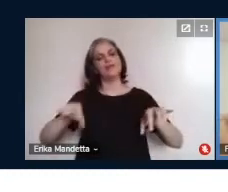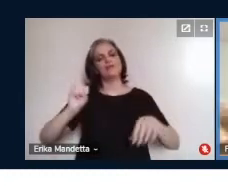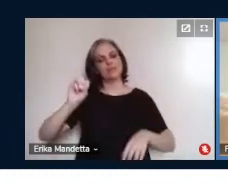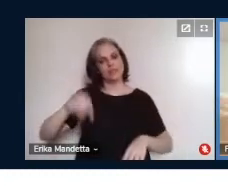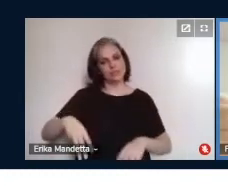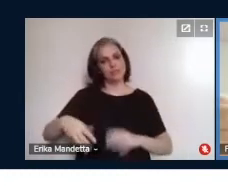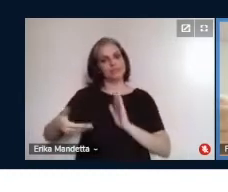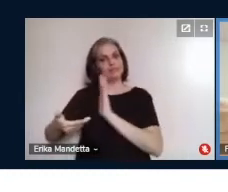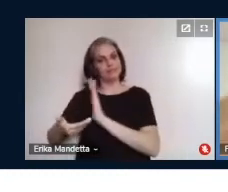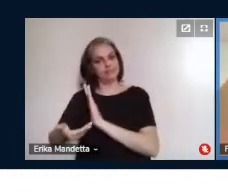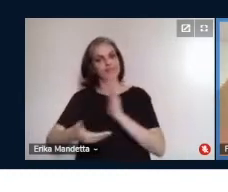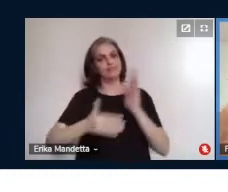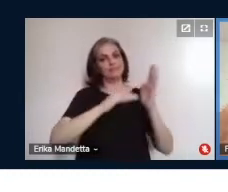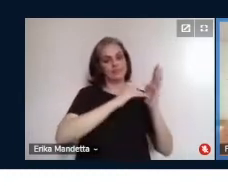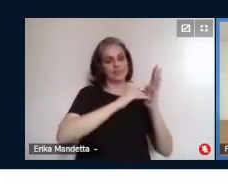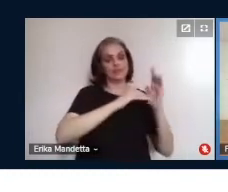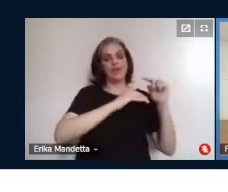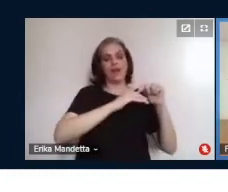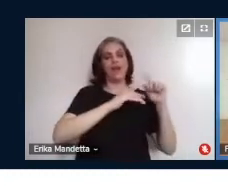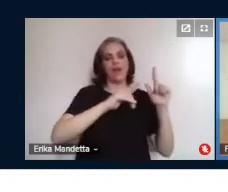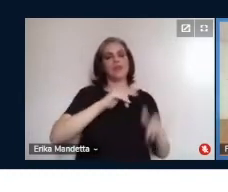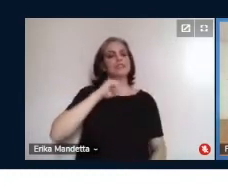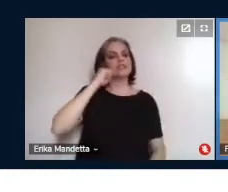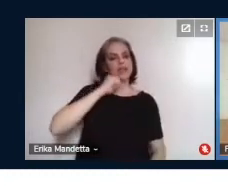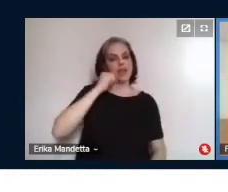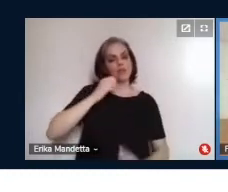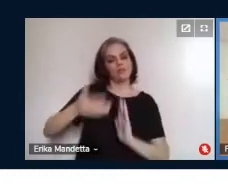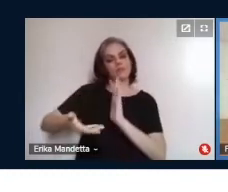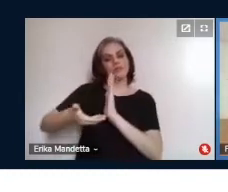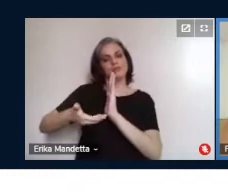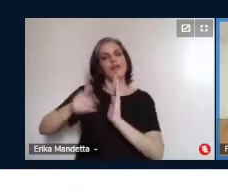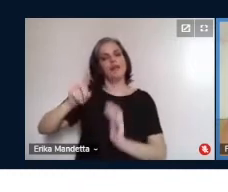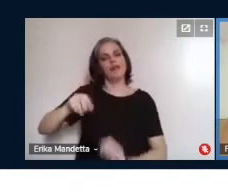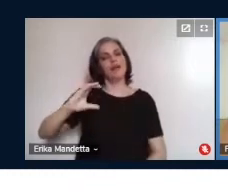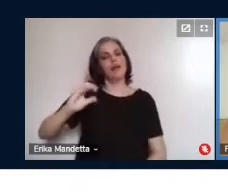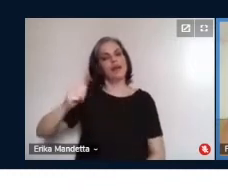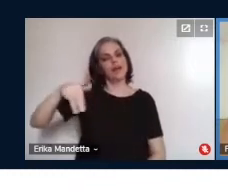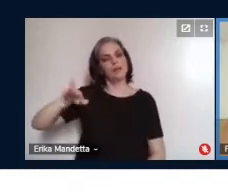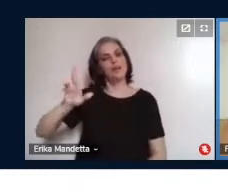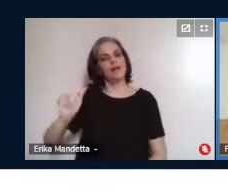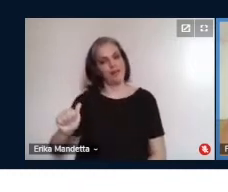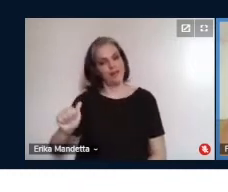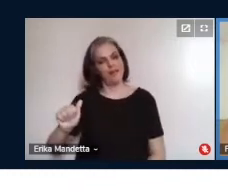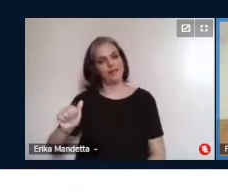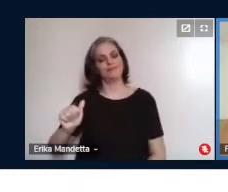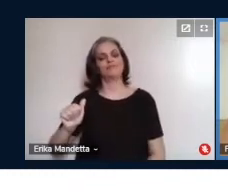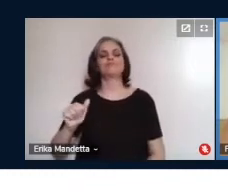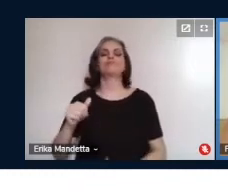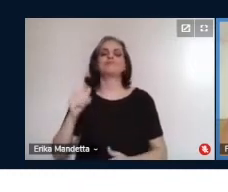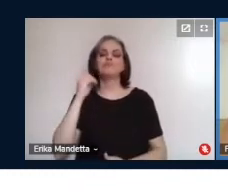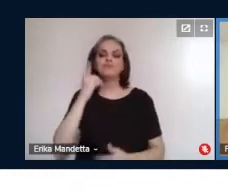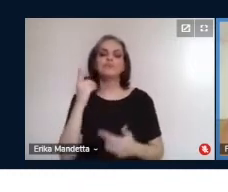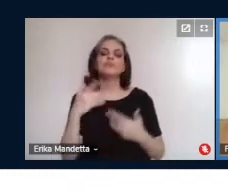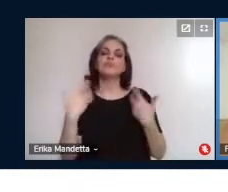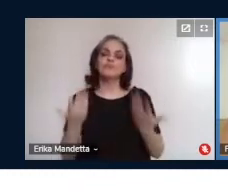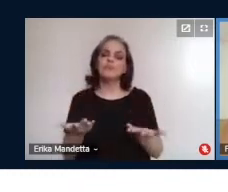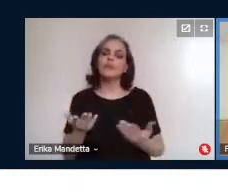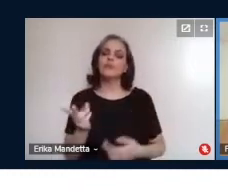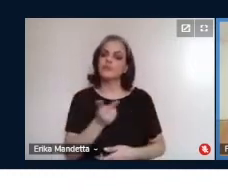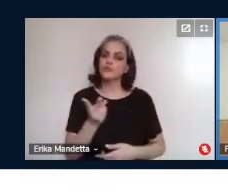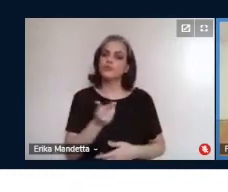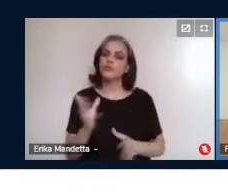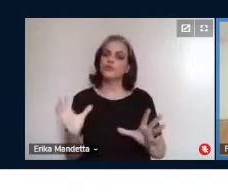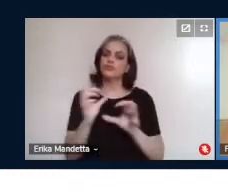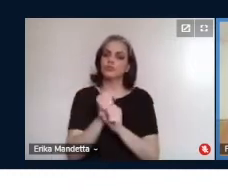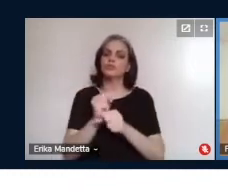Senado com a cúpula para baixo, Câmara com a cúpula para cima, os dois compõem o Poder Legislativo